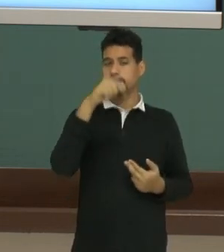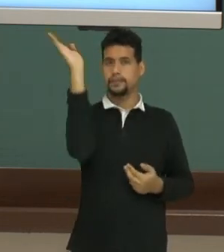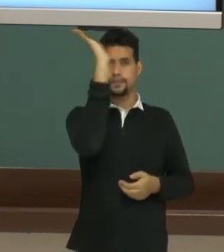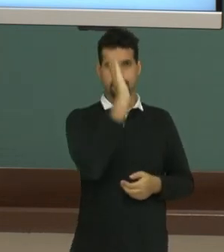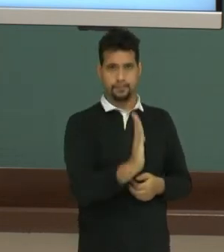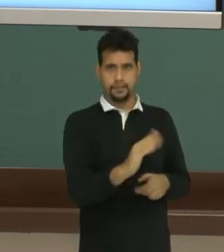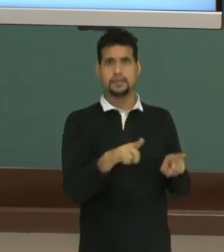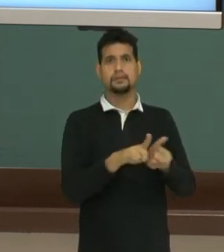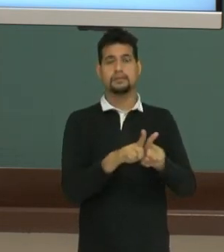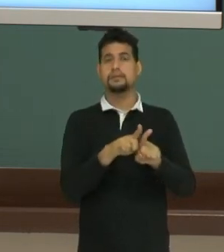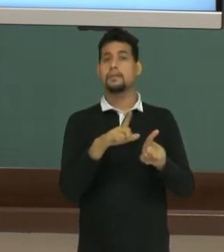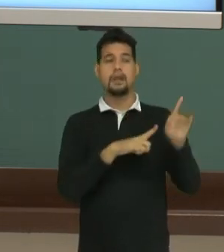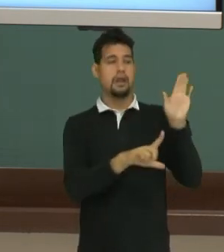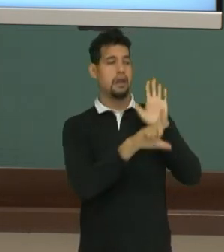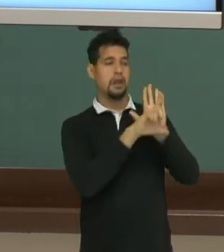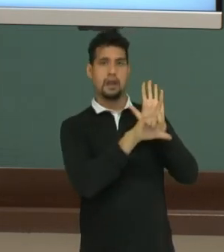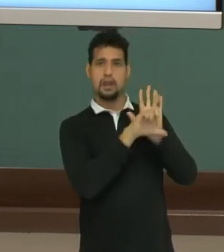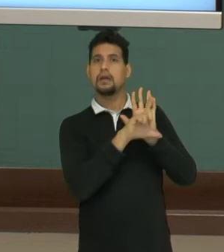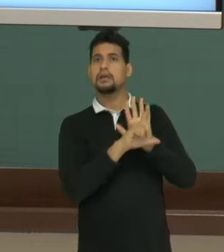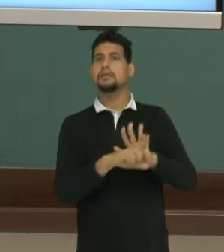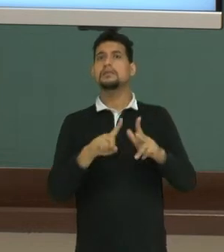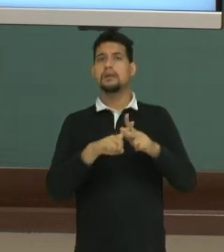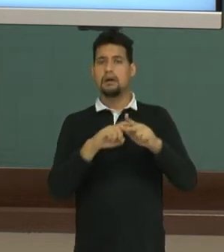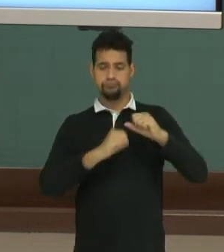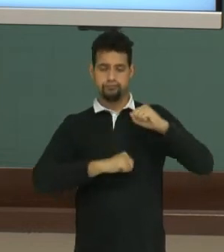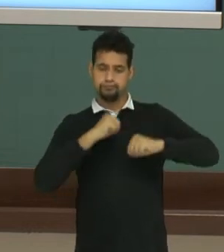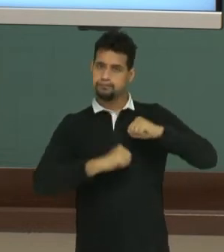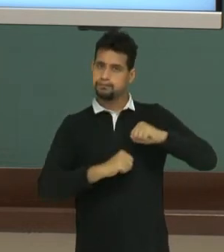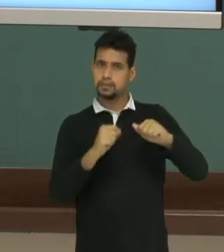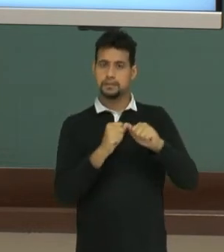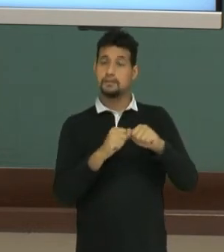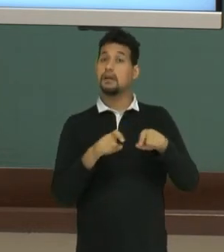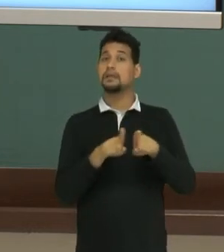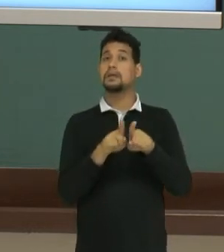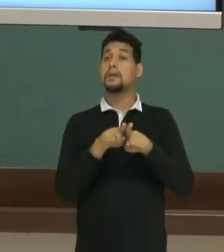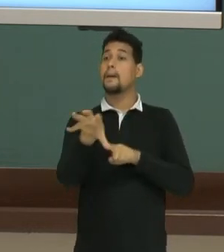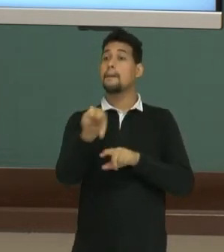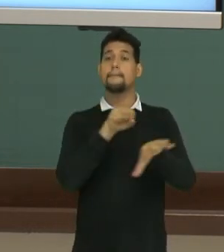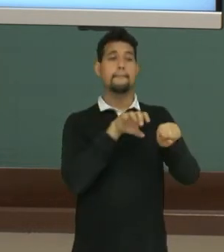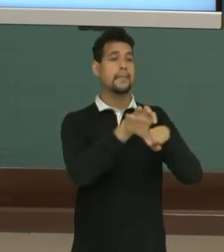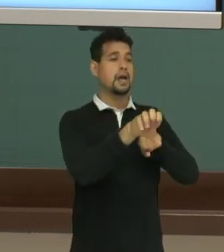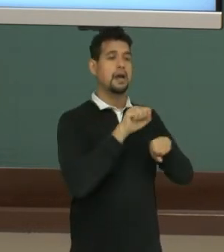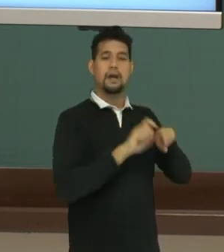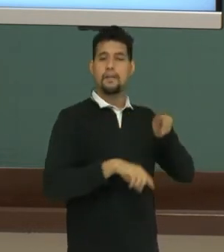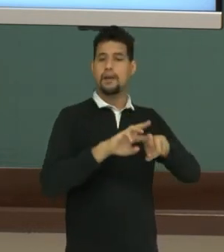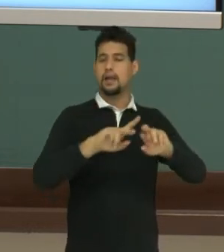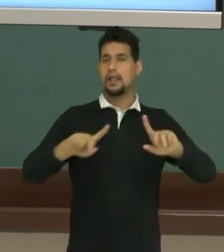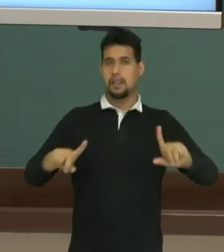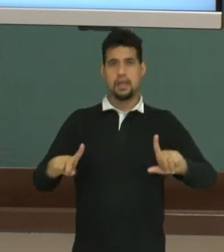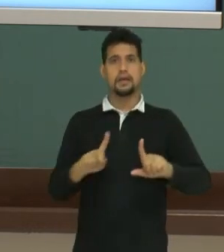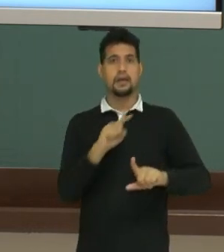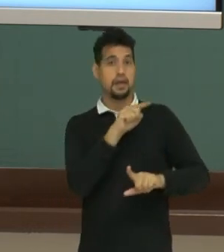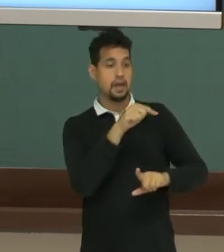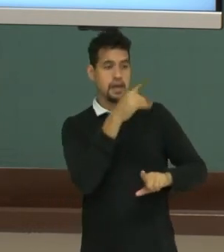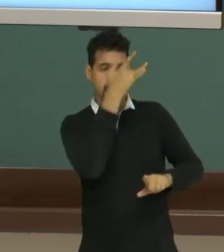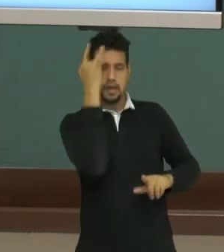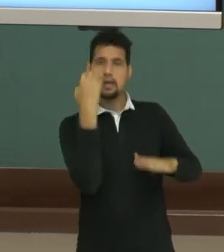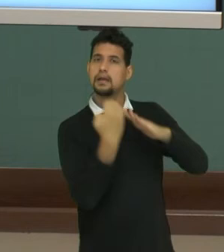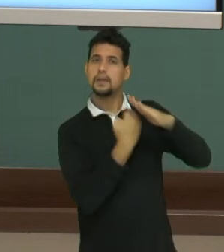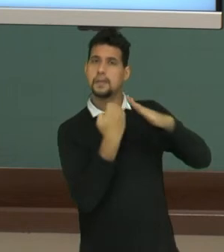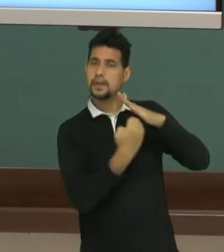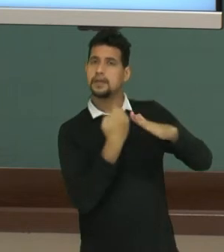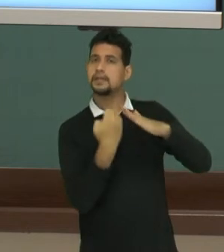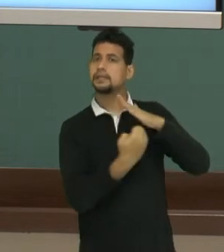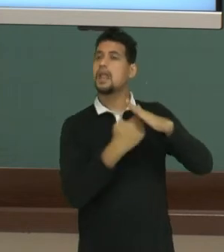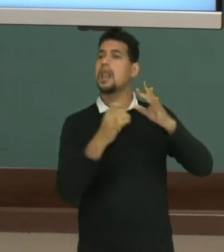Brasil, pela legislação do fabricante ou do importador, de recolher os materiais para que esse fabricante ou importador